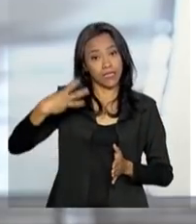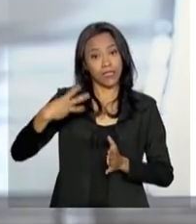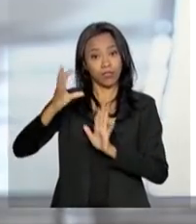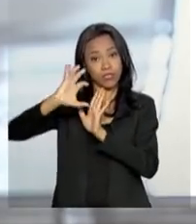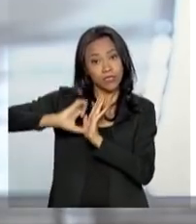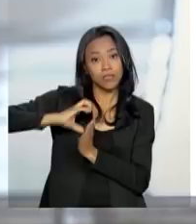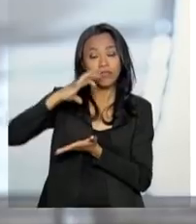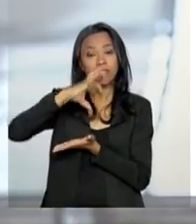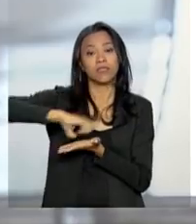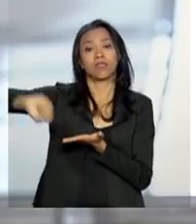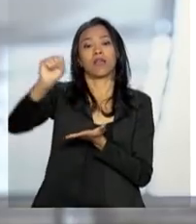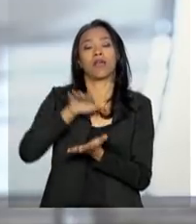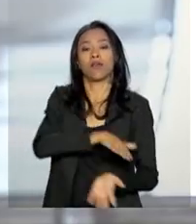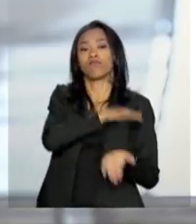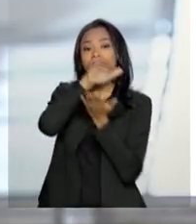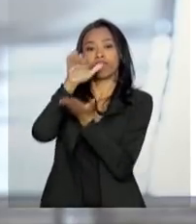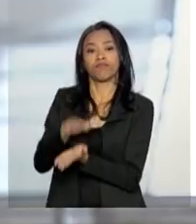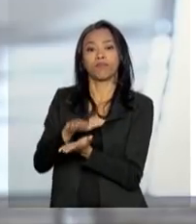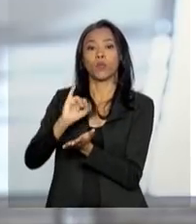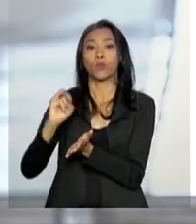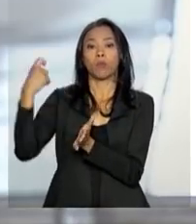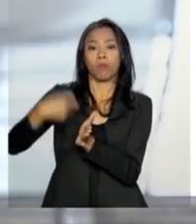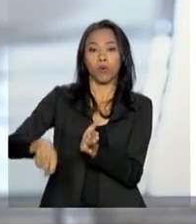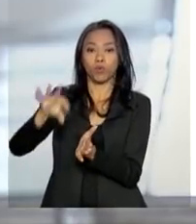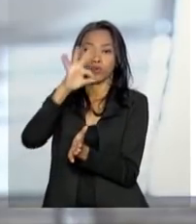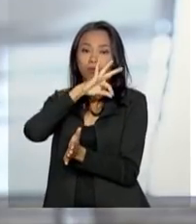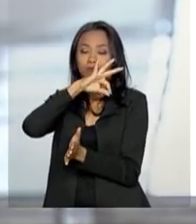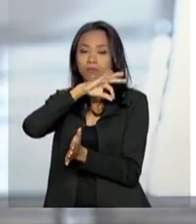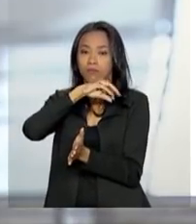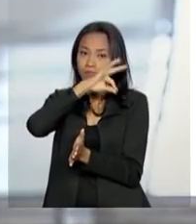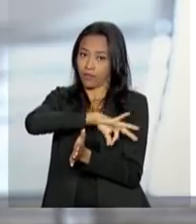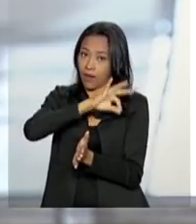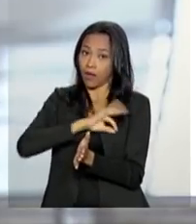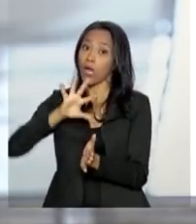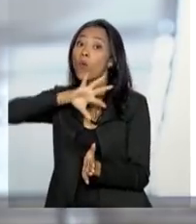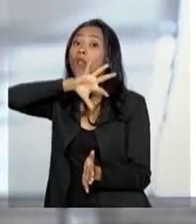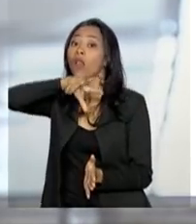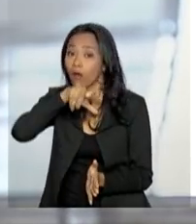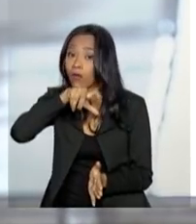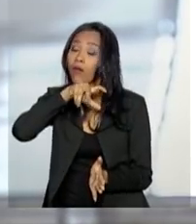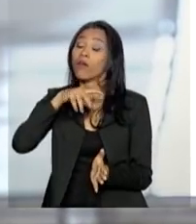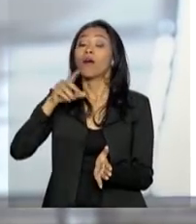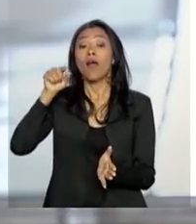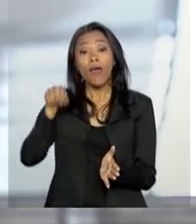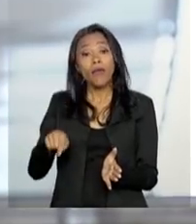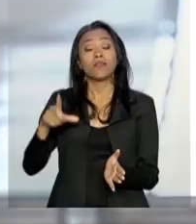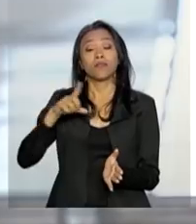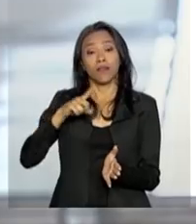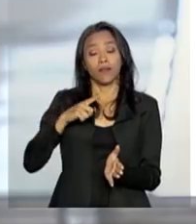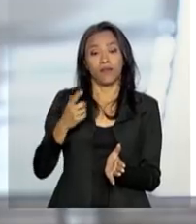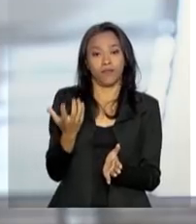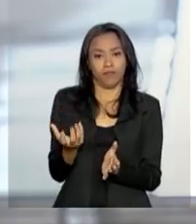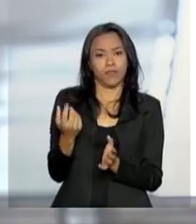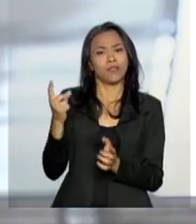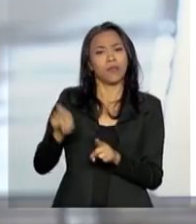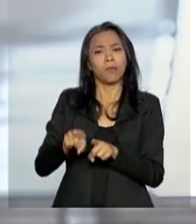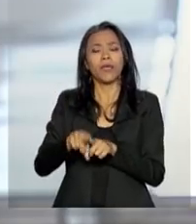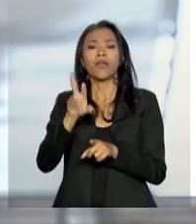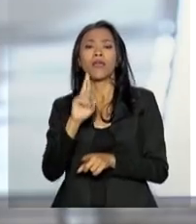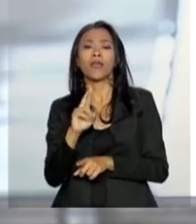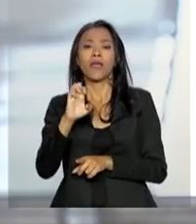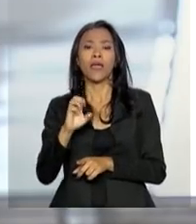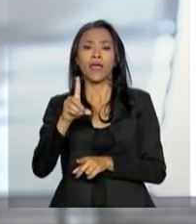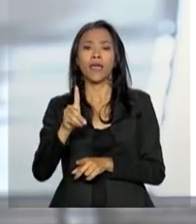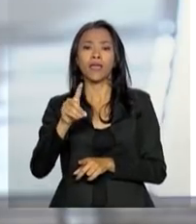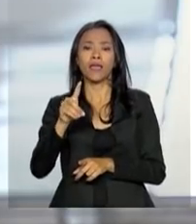do imposto de renda 2018 segundo a receita federal este lote também contempla restituições residuais do